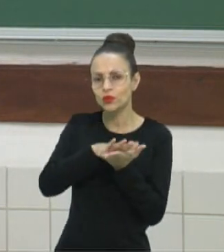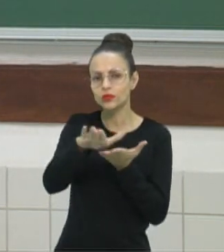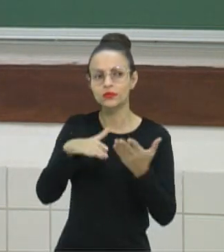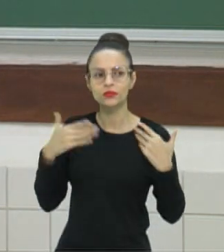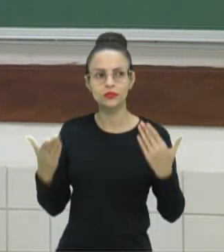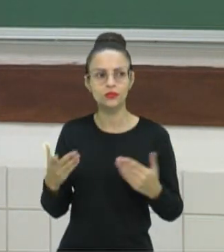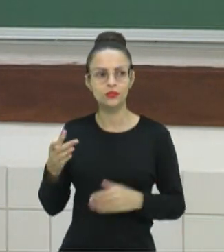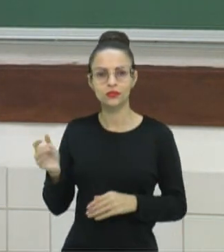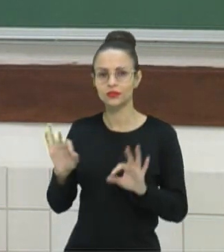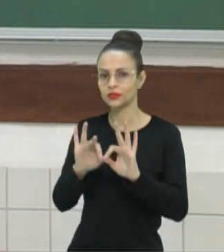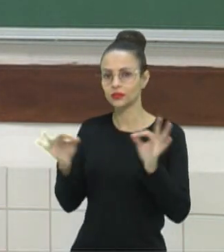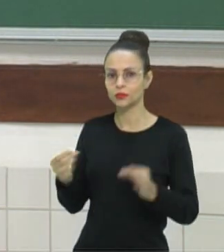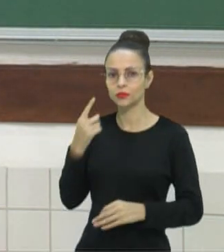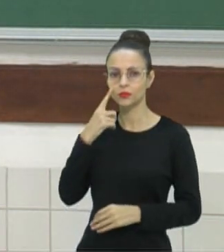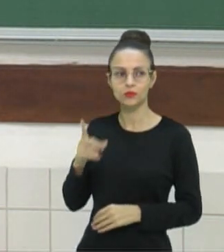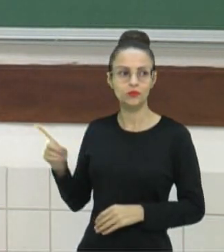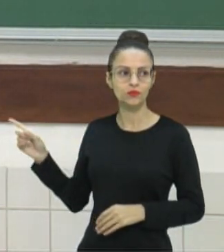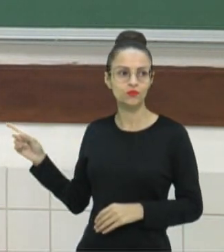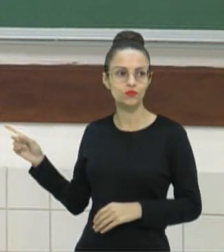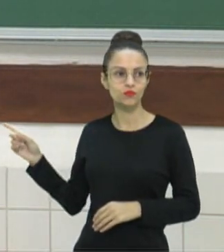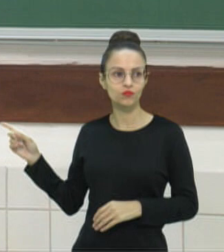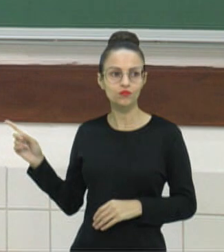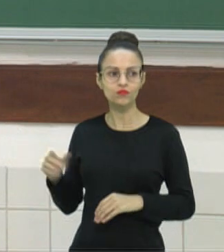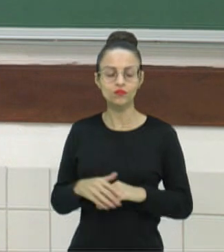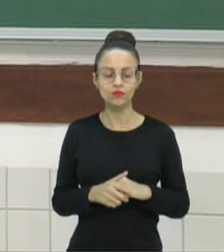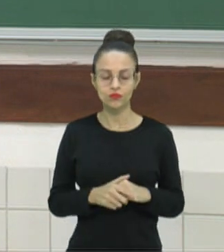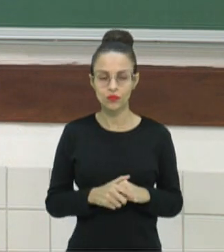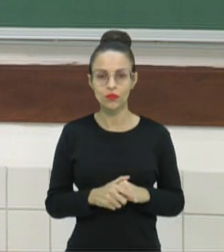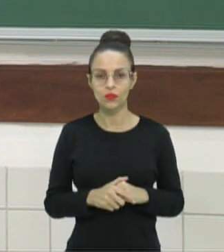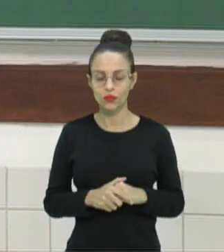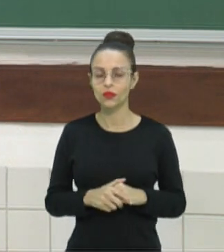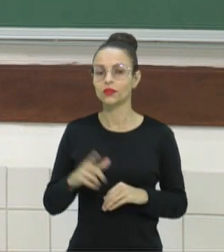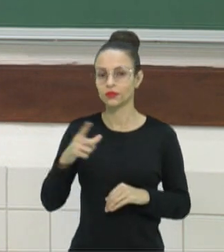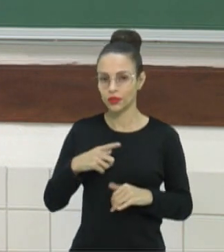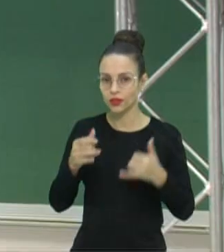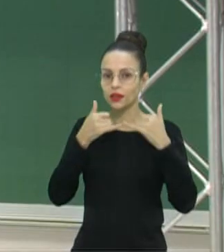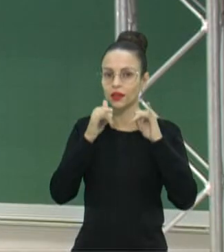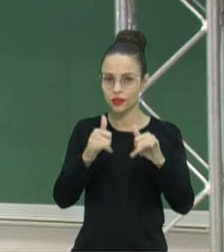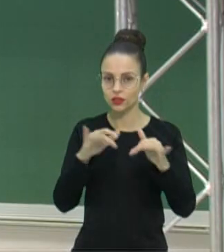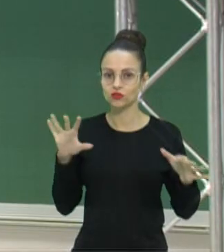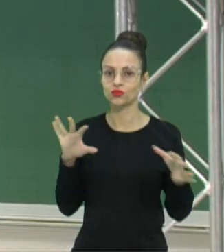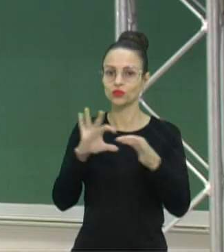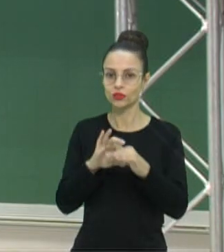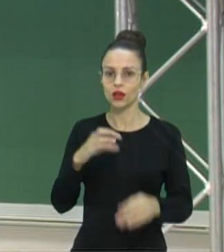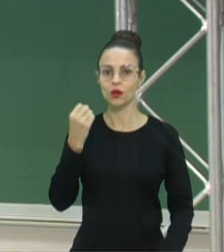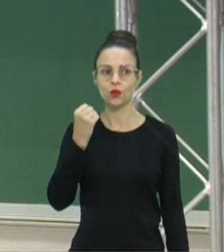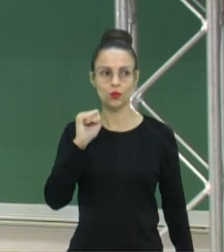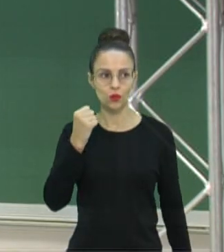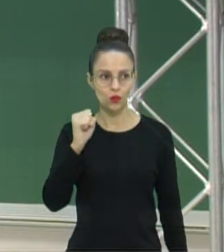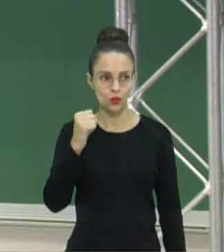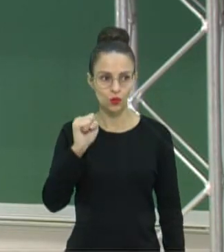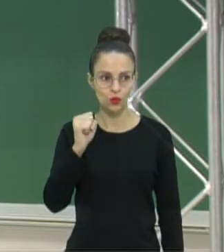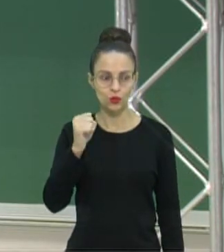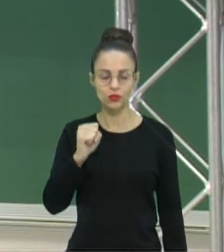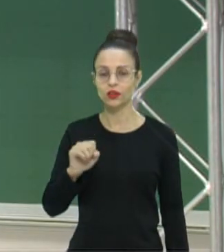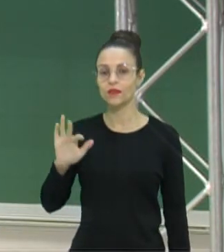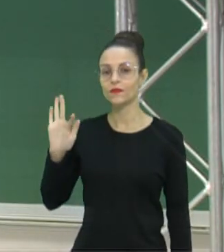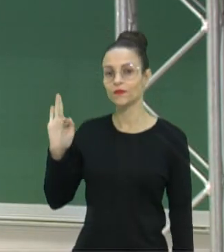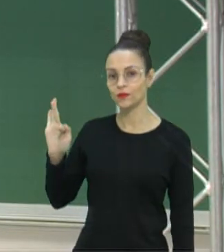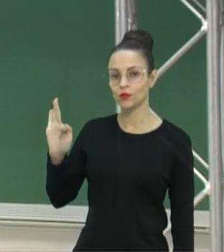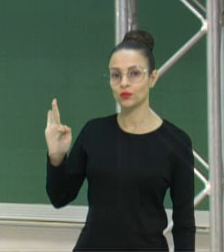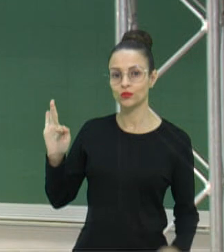Então, aqui fica simples, ó. Eu tenho a energia associada, que é 8, que é o que o atrito vai dissipar, a